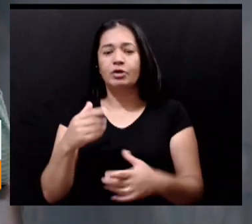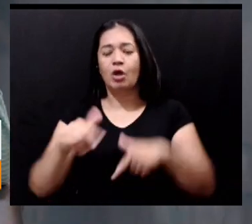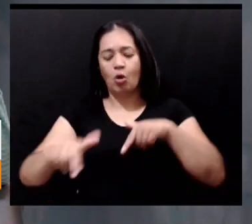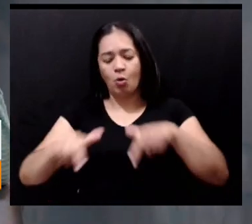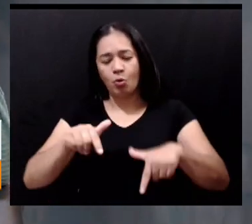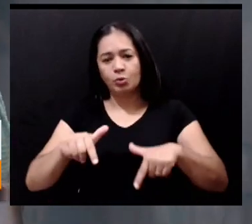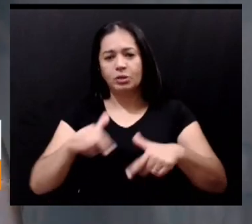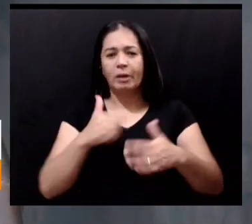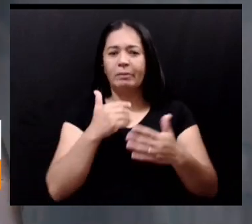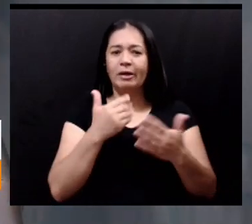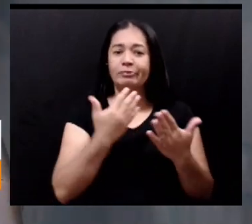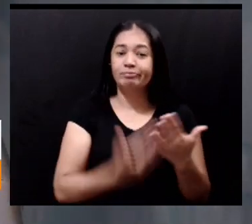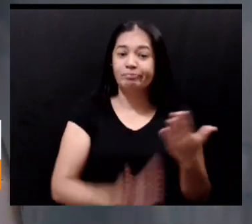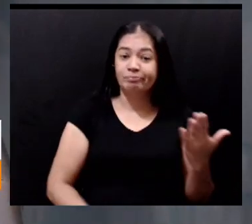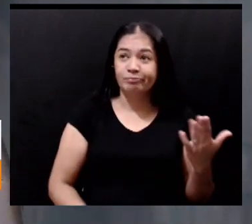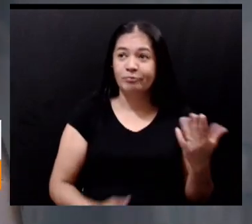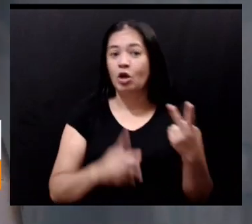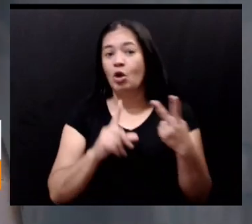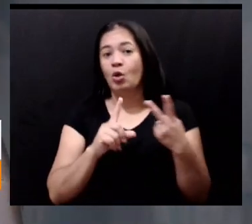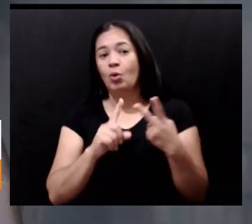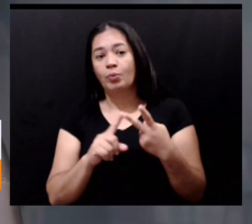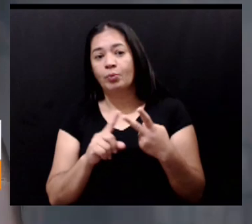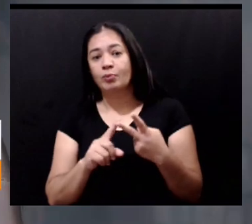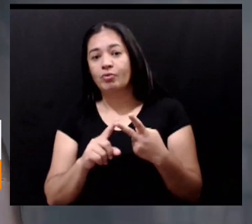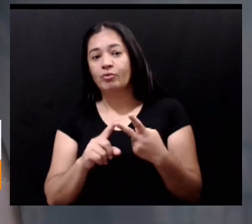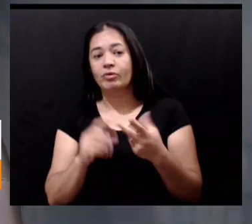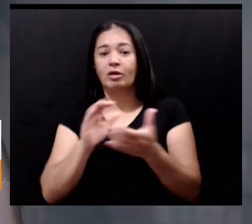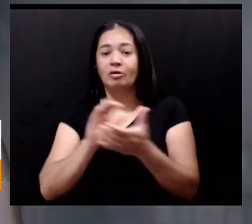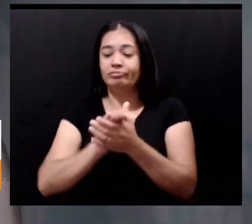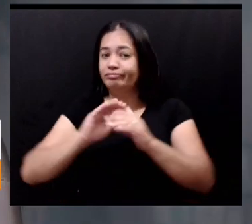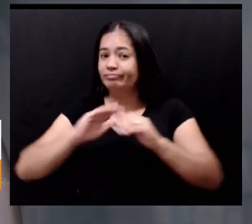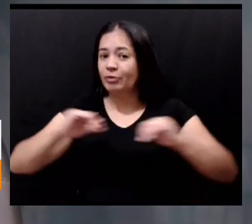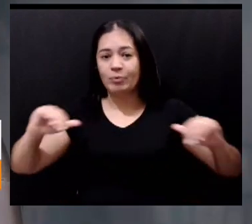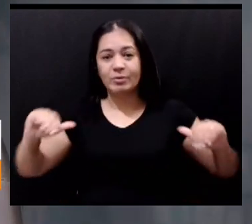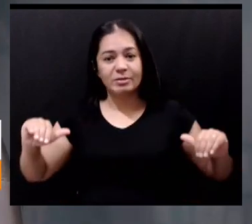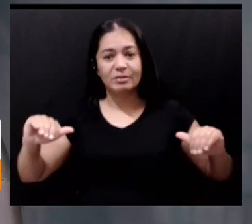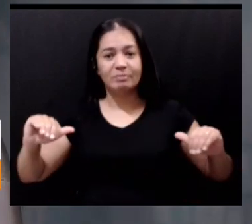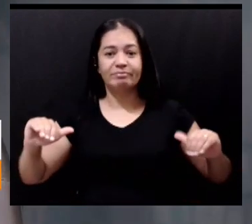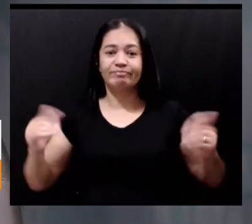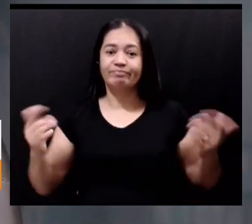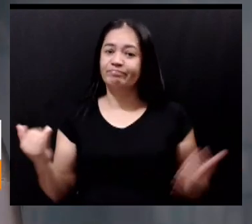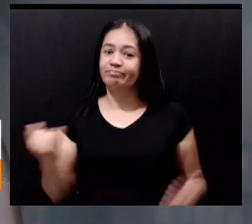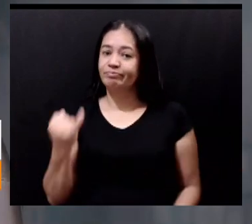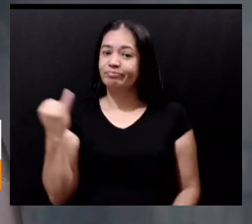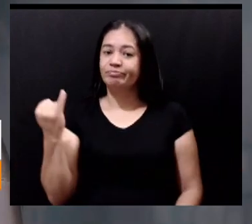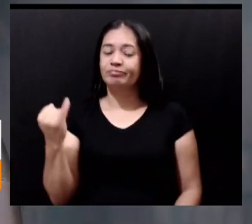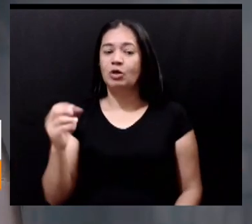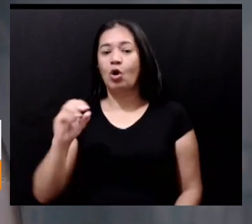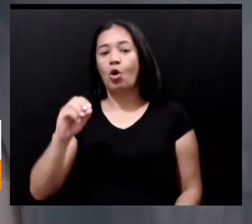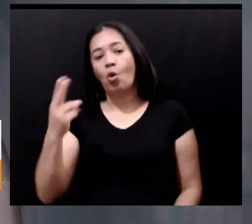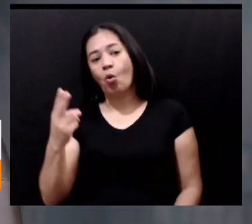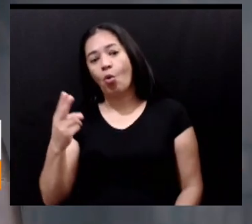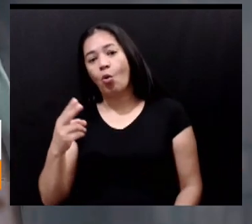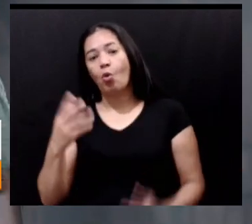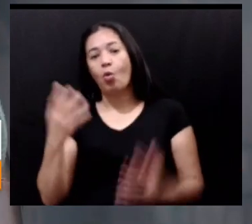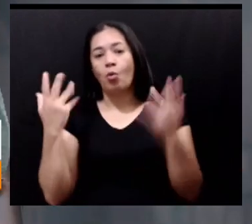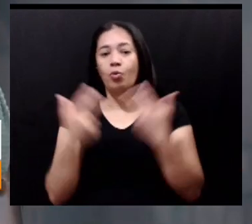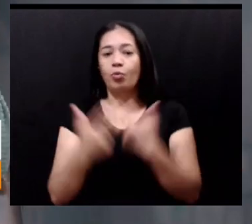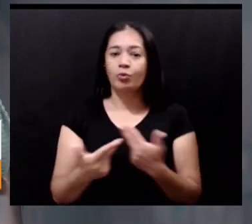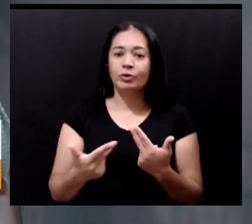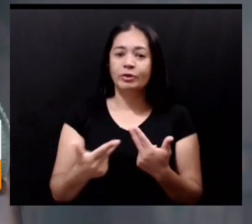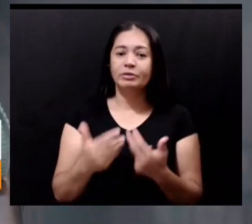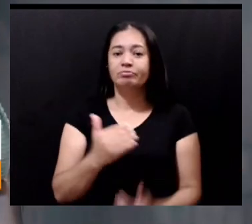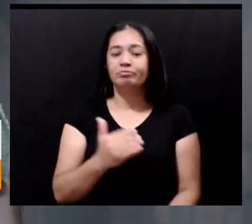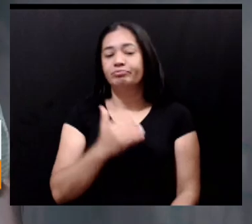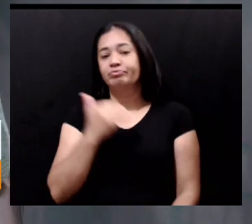de uma perda, de uma separação de um vínculo importante, quando a gente está falando da perda de um animal de estimação, ou de